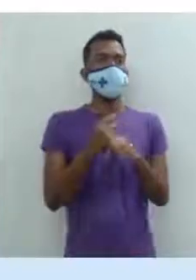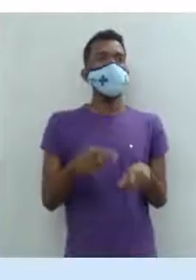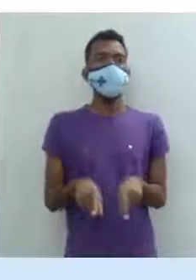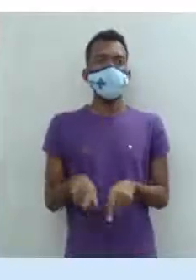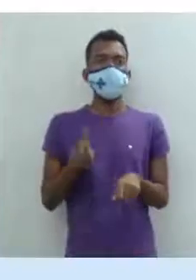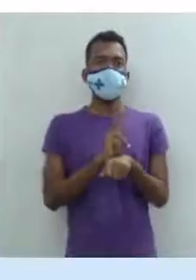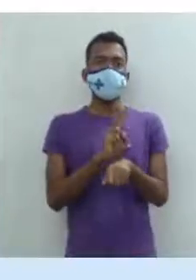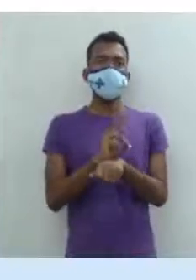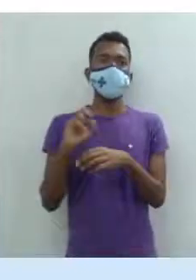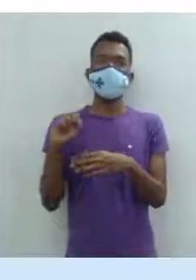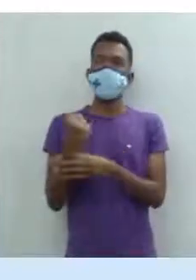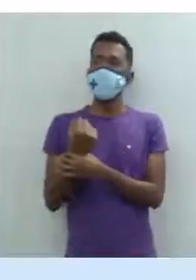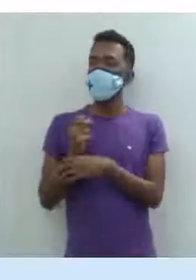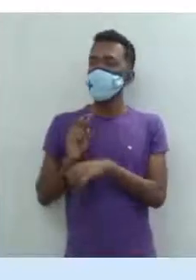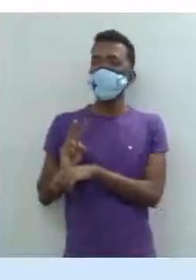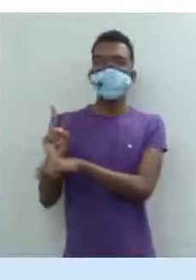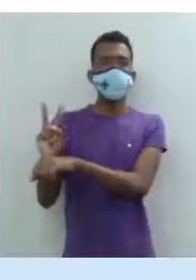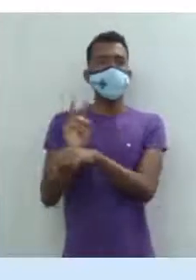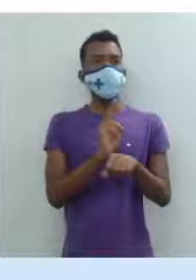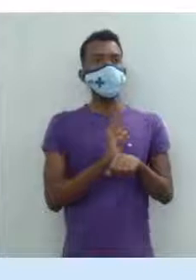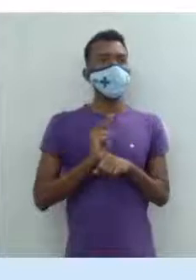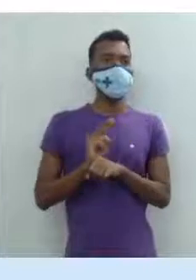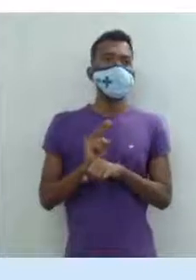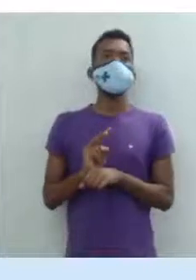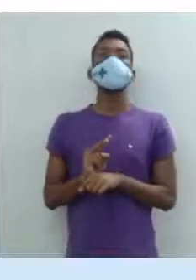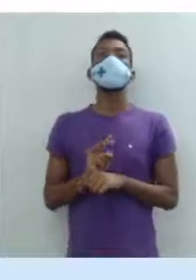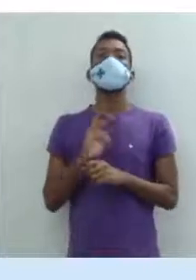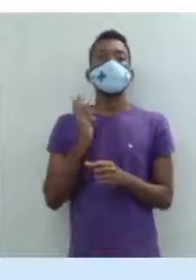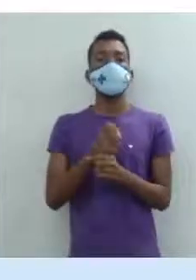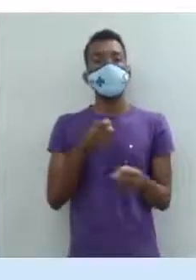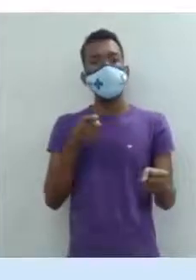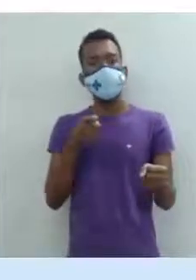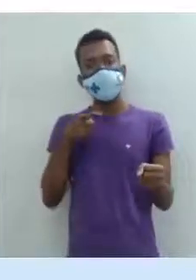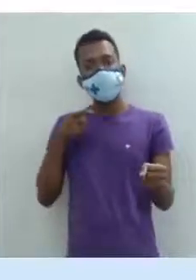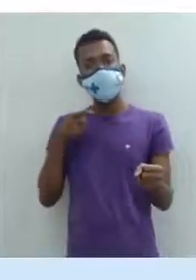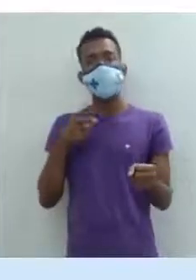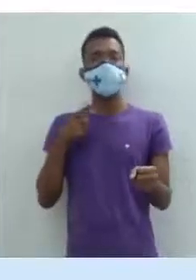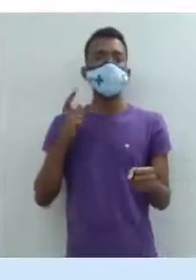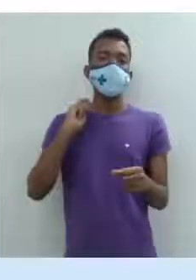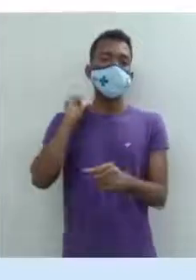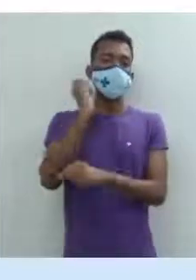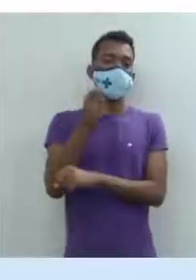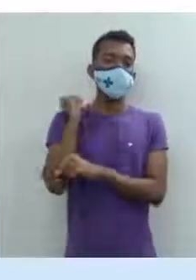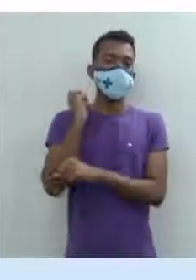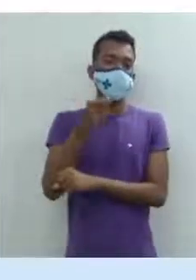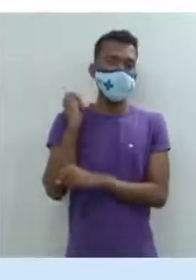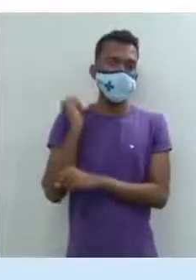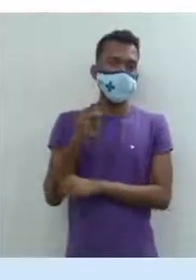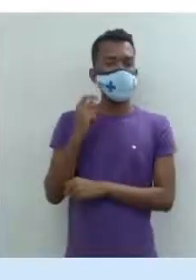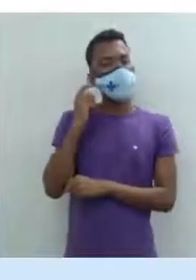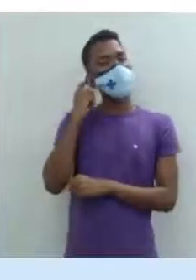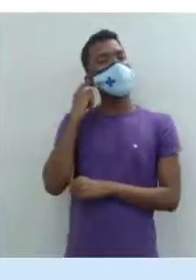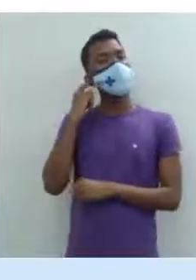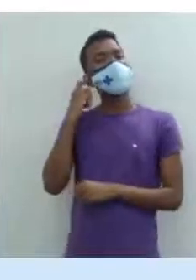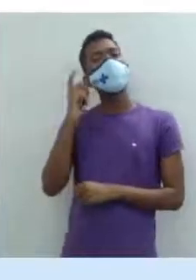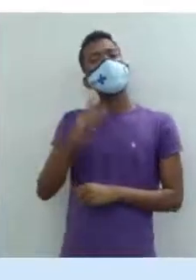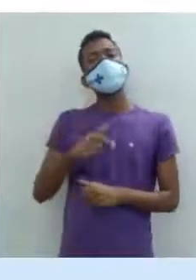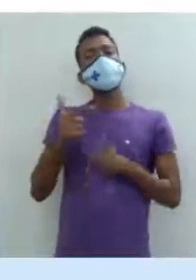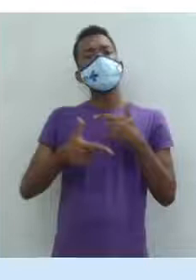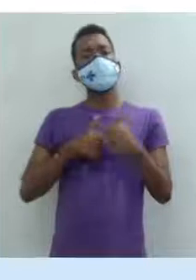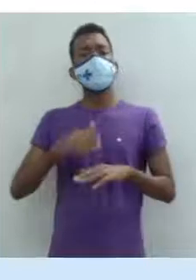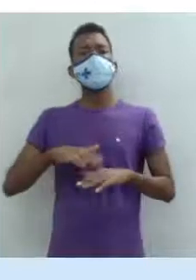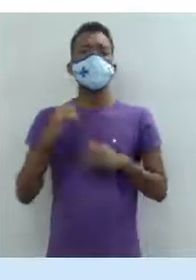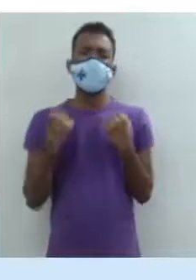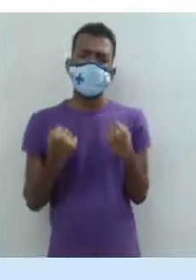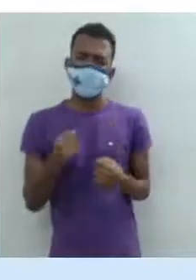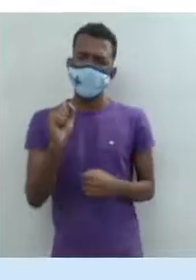da segurança do grupo, né? Caçar e pescar. Geralmente é aquele trabalho mais pesado, né?